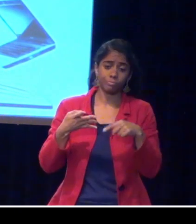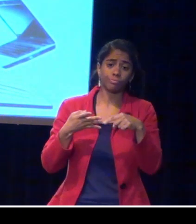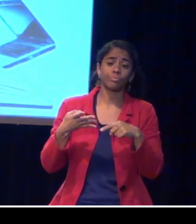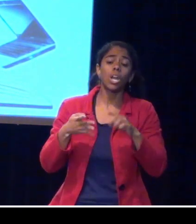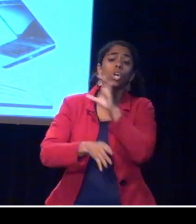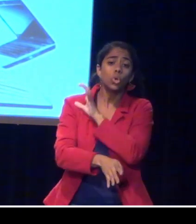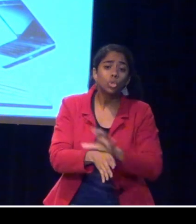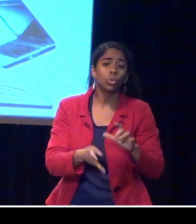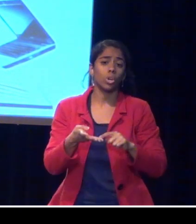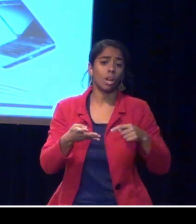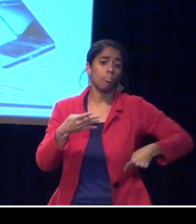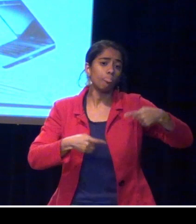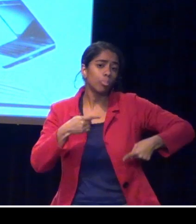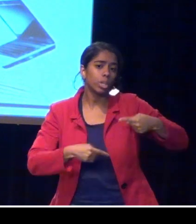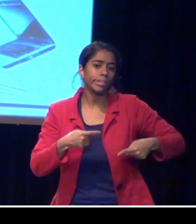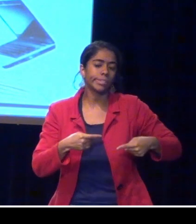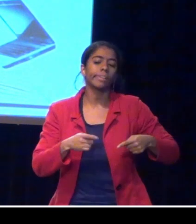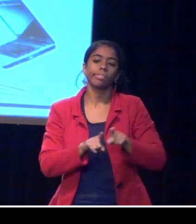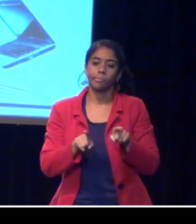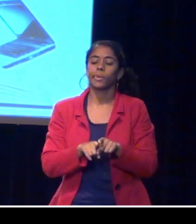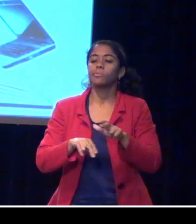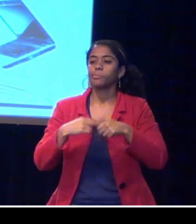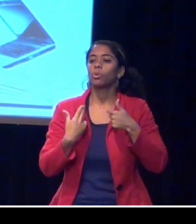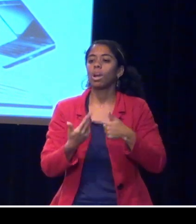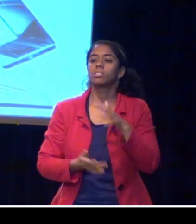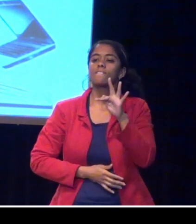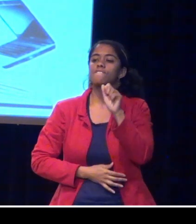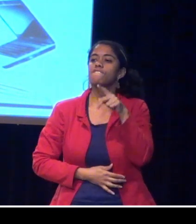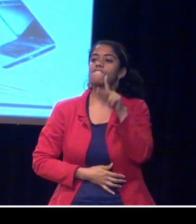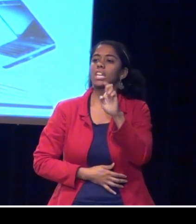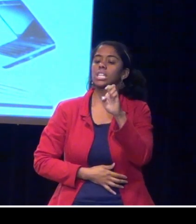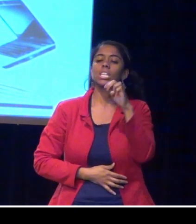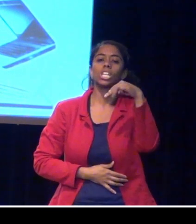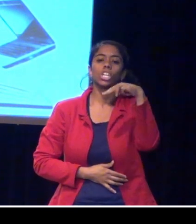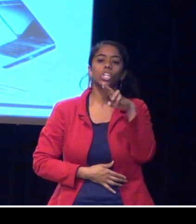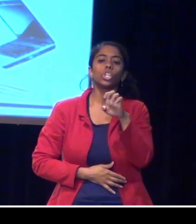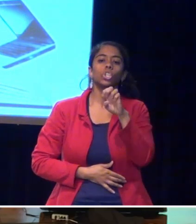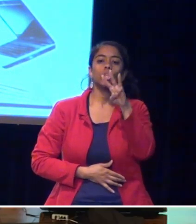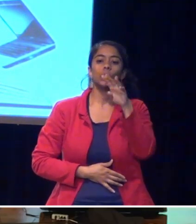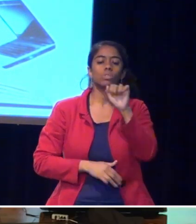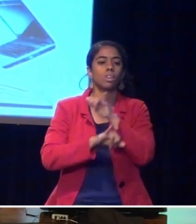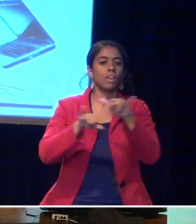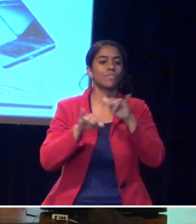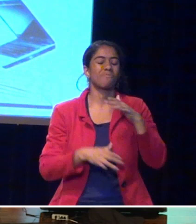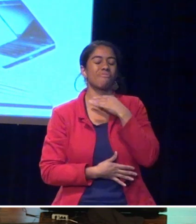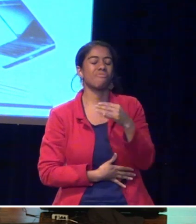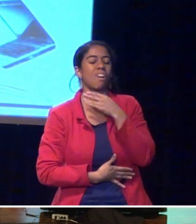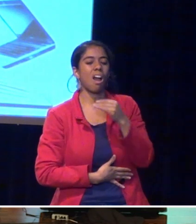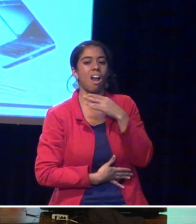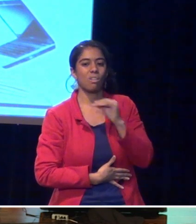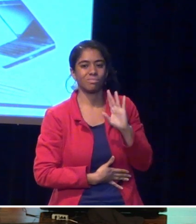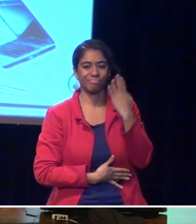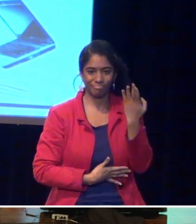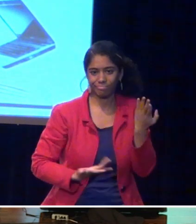questão das fake news nas eleições, tanto dos Estados Unidos quanto do Brasil. Então, é